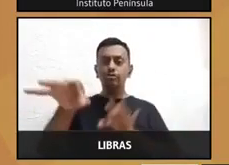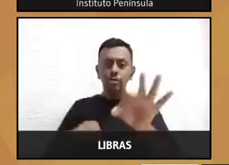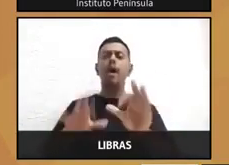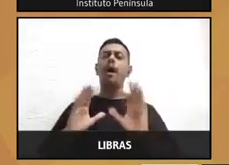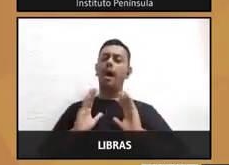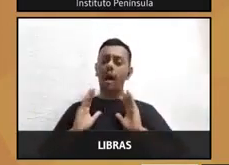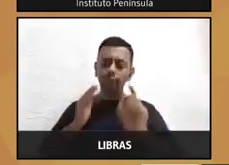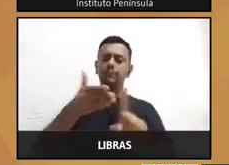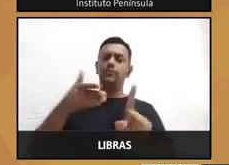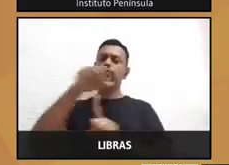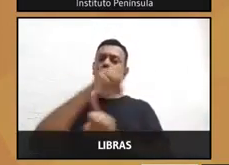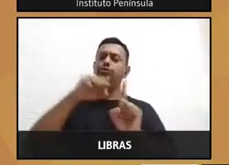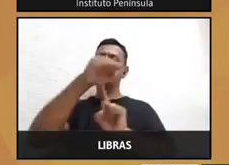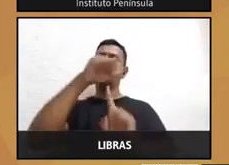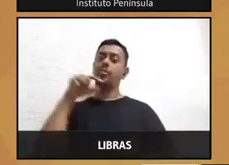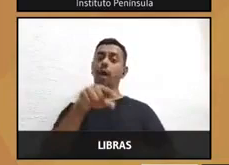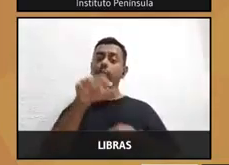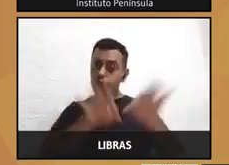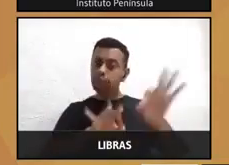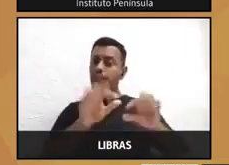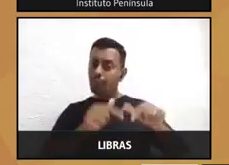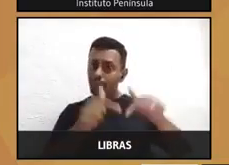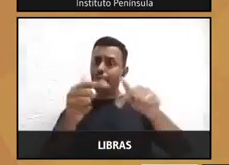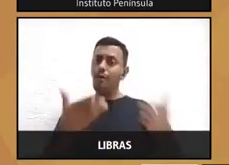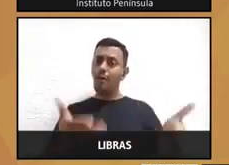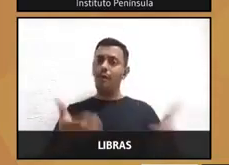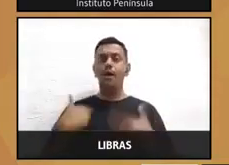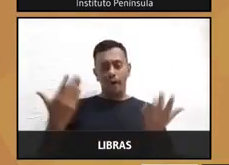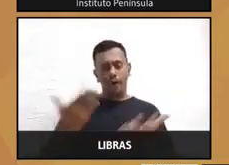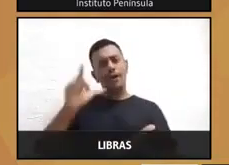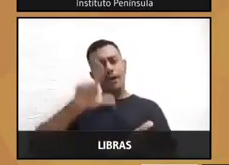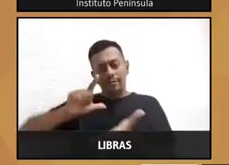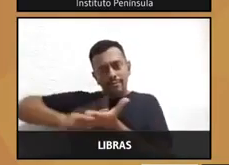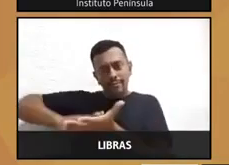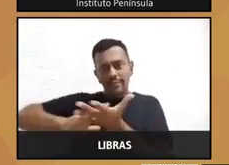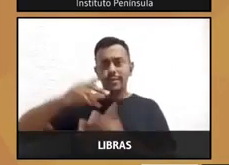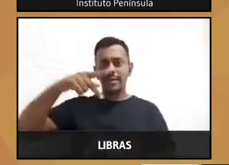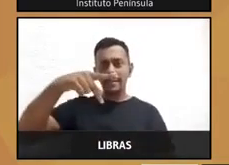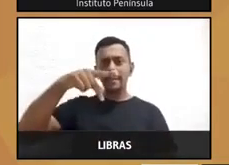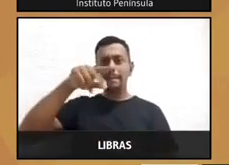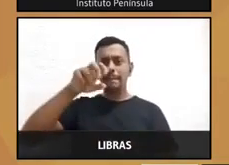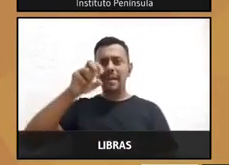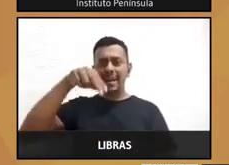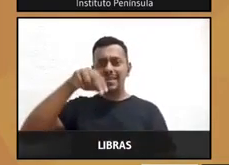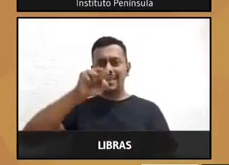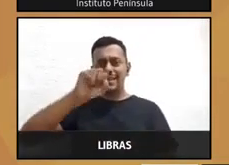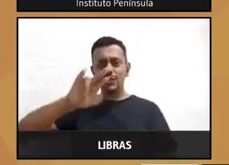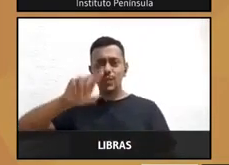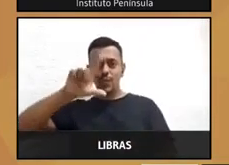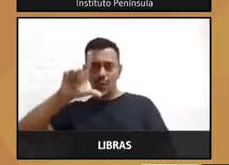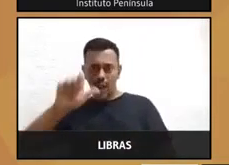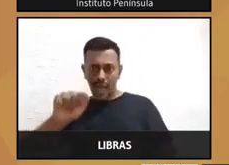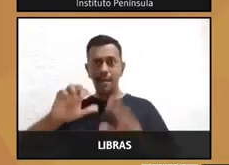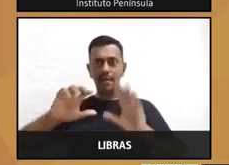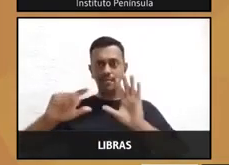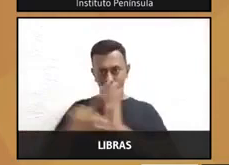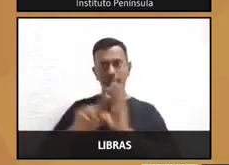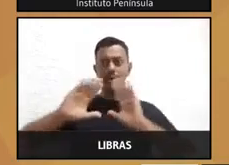nós lançamos uma campanha no Instituto Península com parceiros da